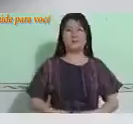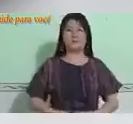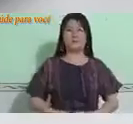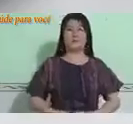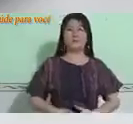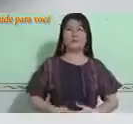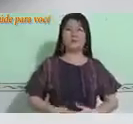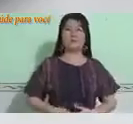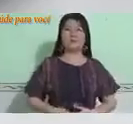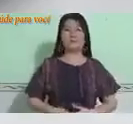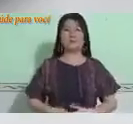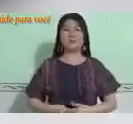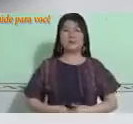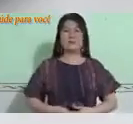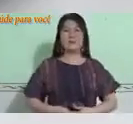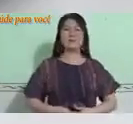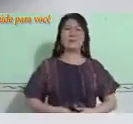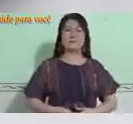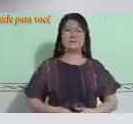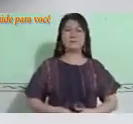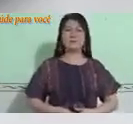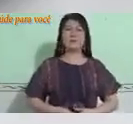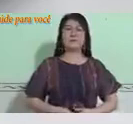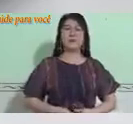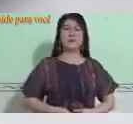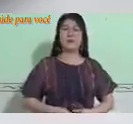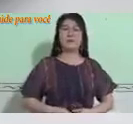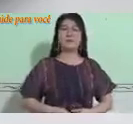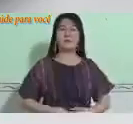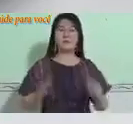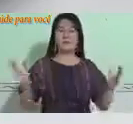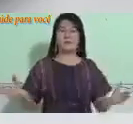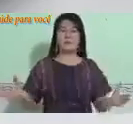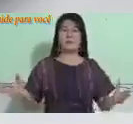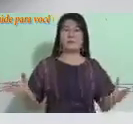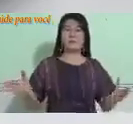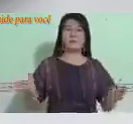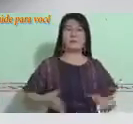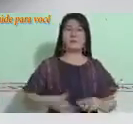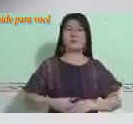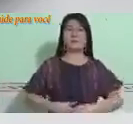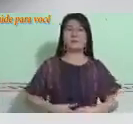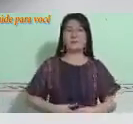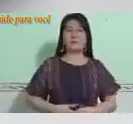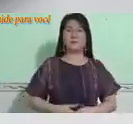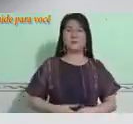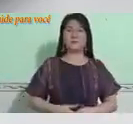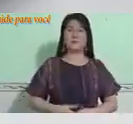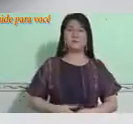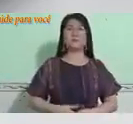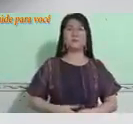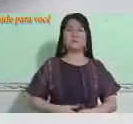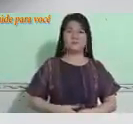PARAVERSETEMFEBREDE2M2 horas e dar remédios para baixar a febre, vírgula, como paracetamol, vírgula, segundo indicação do pediatra, ponto e